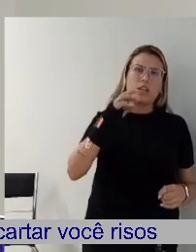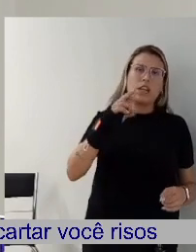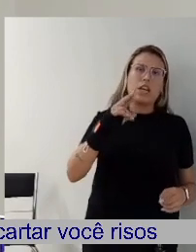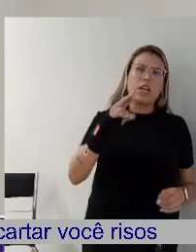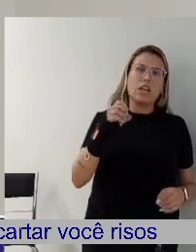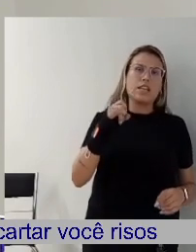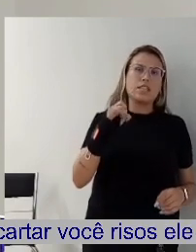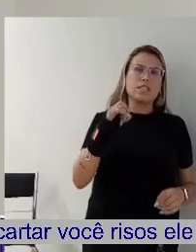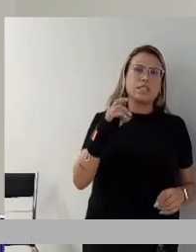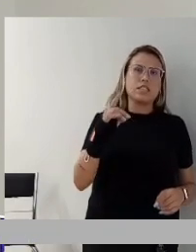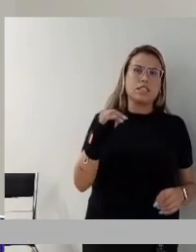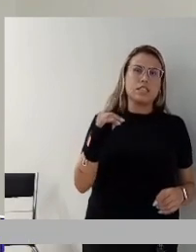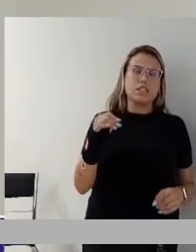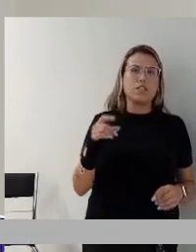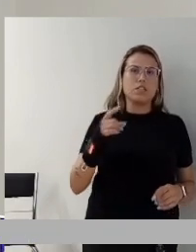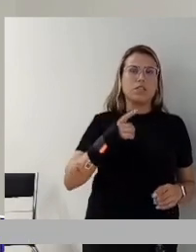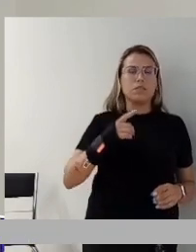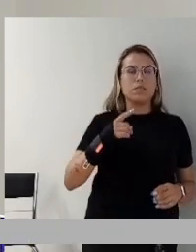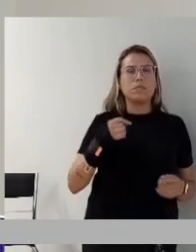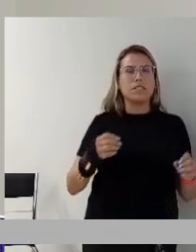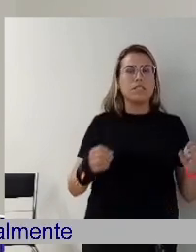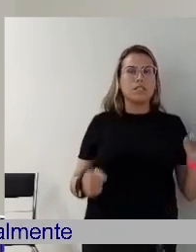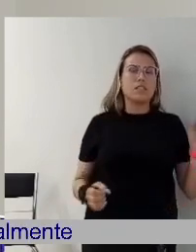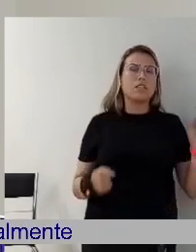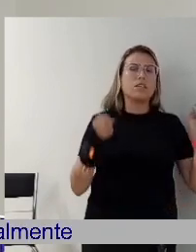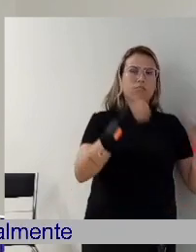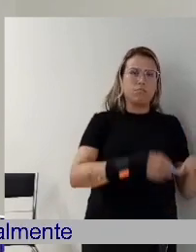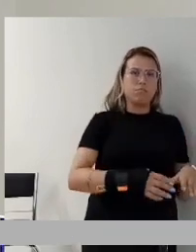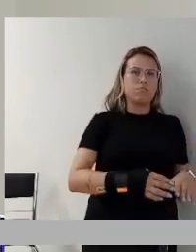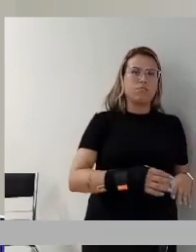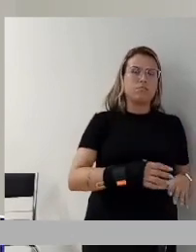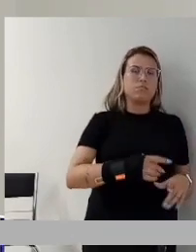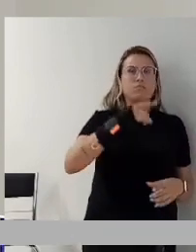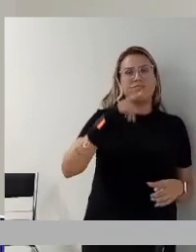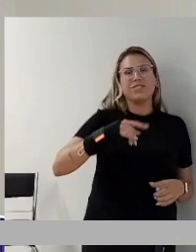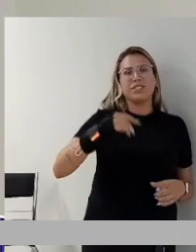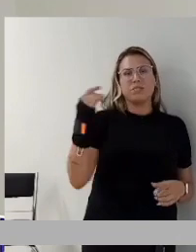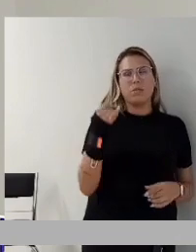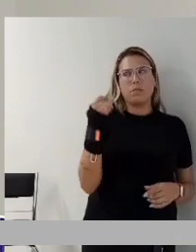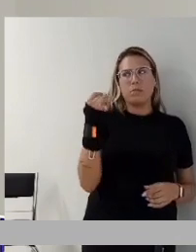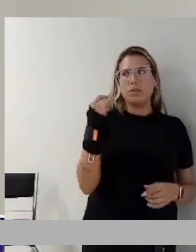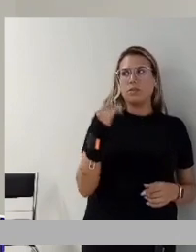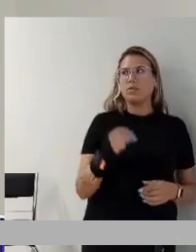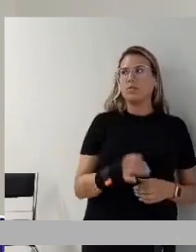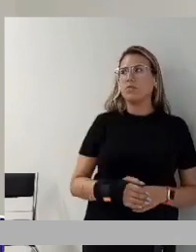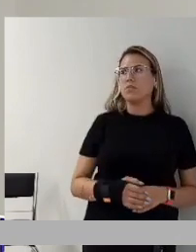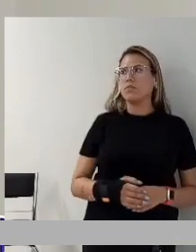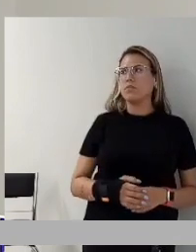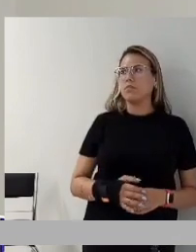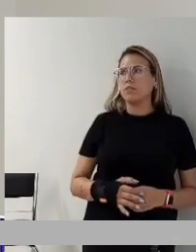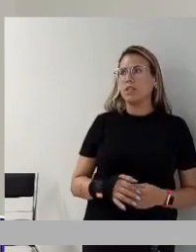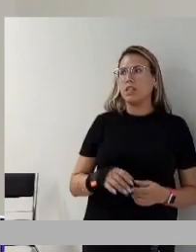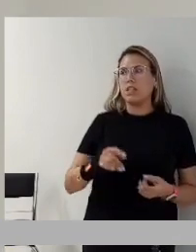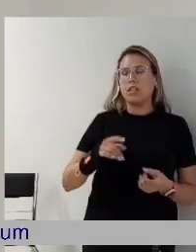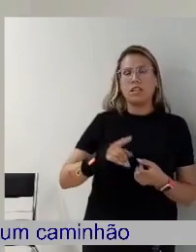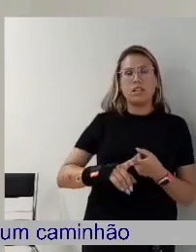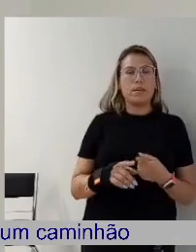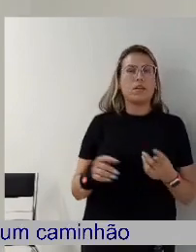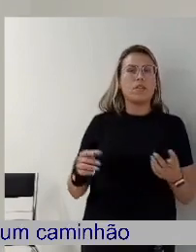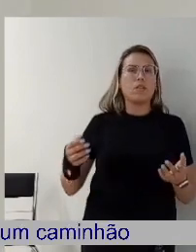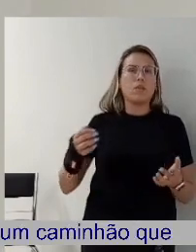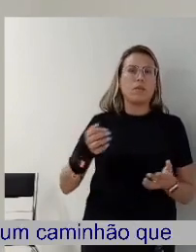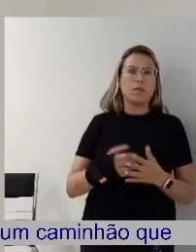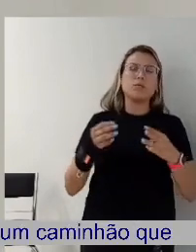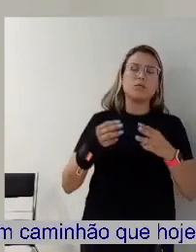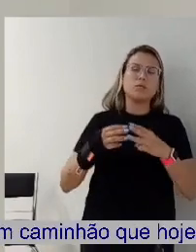resíduo ele tem que ser muito bem armazenado e principalmente com esses contener né também compramos um caminhão que hoje